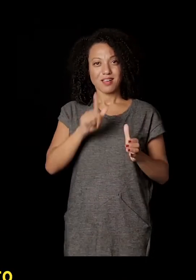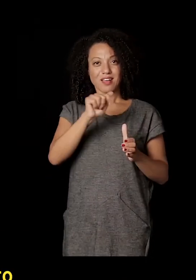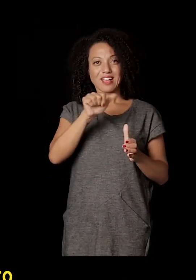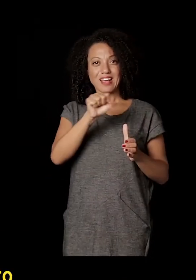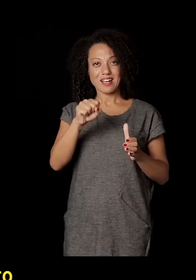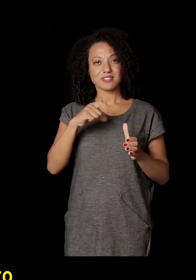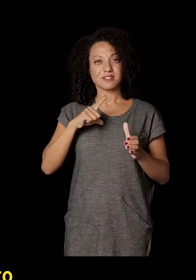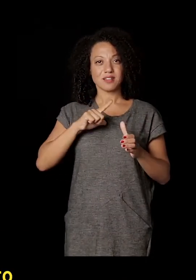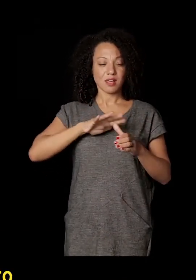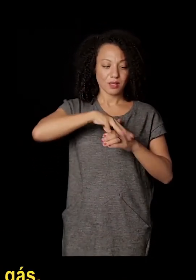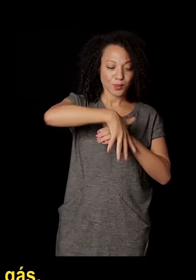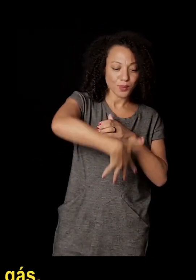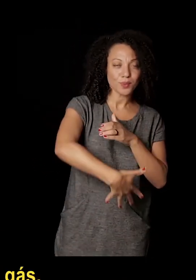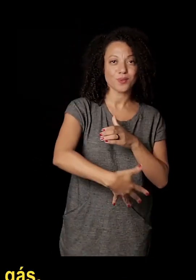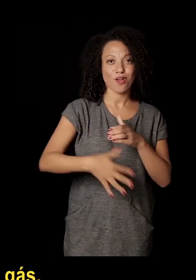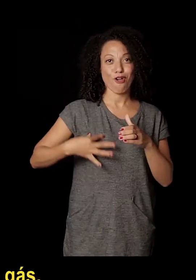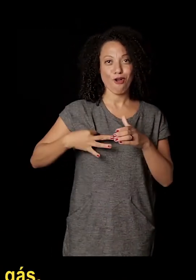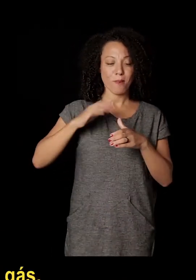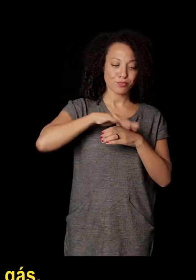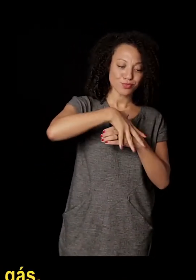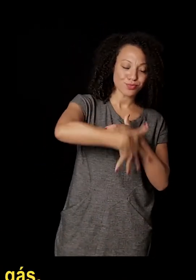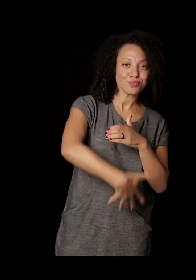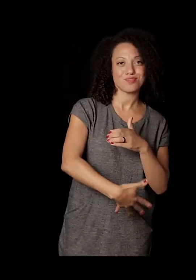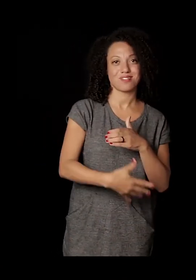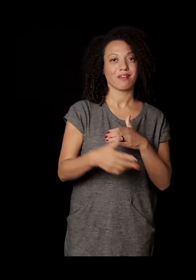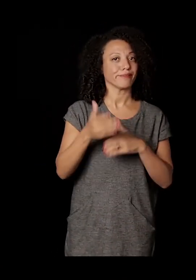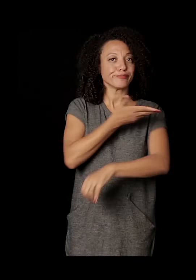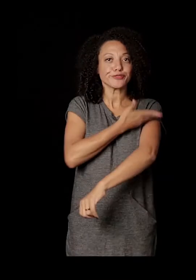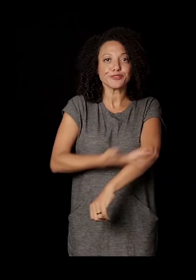do povo brasileiro, pôr roupinha em botijão de gás.